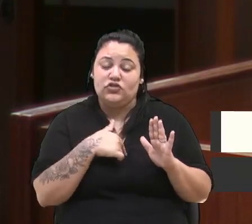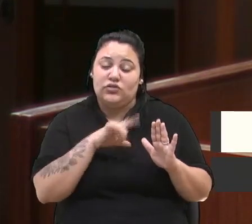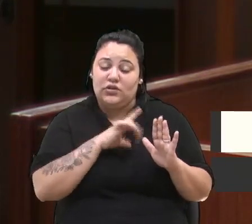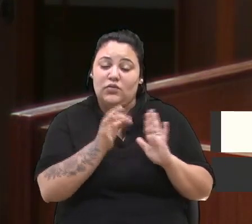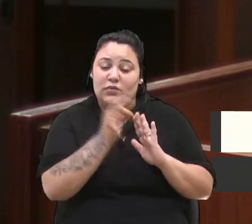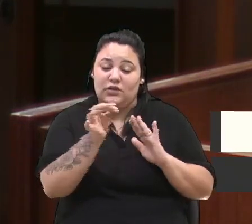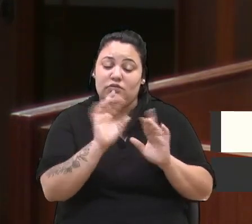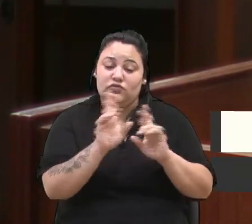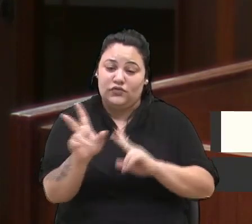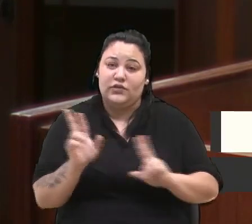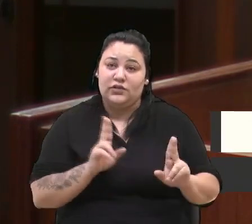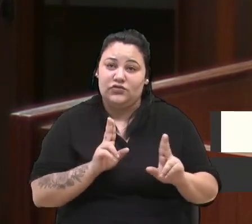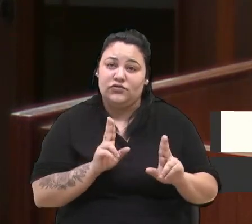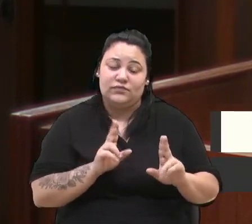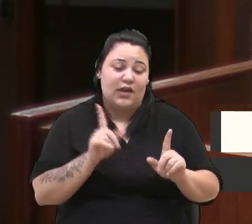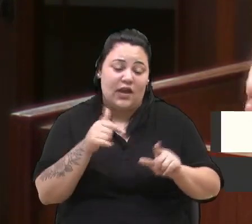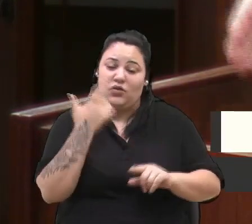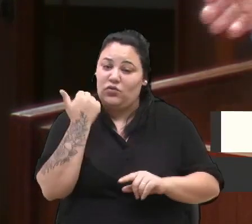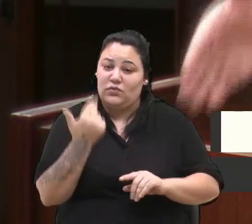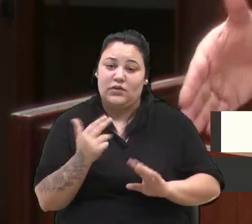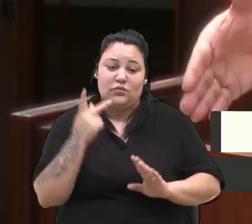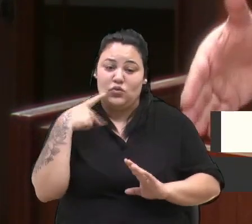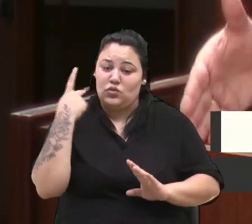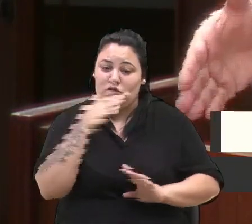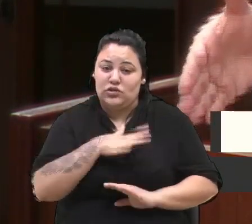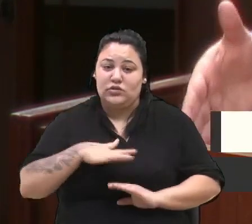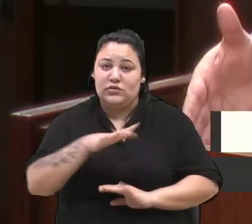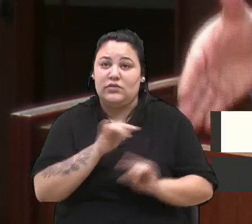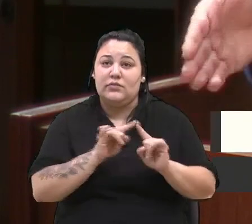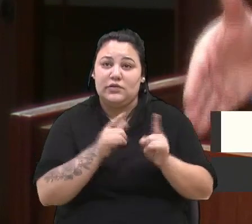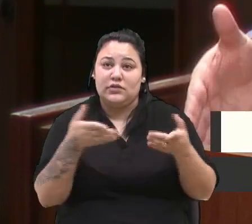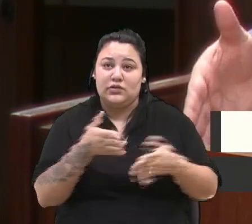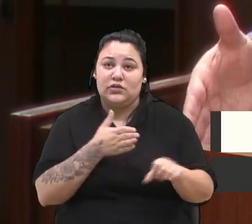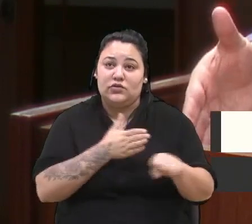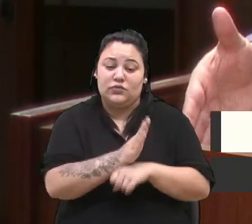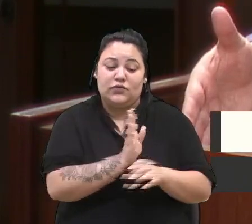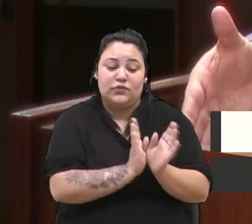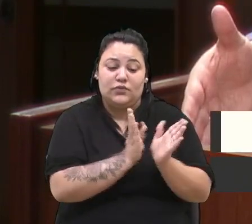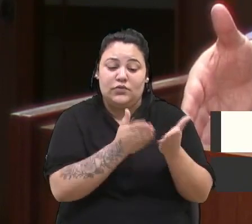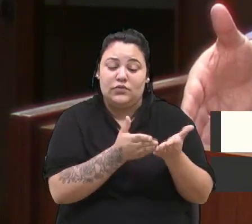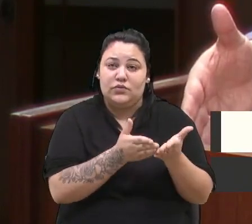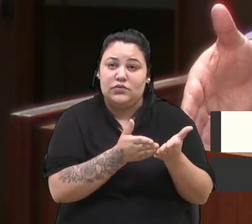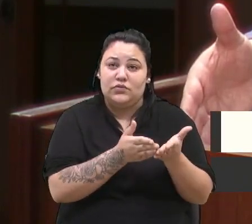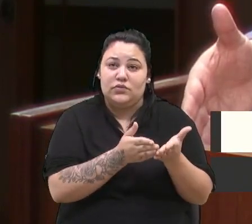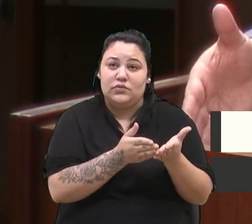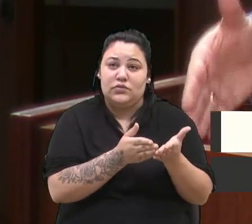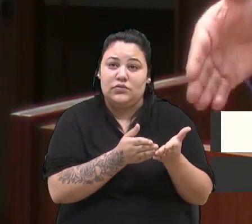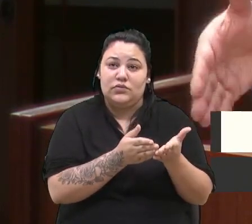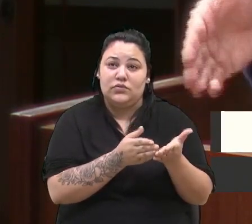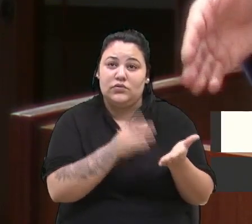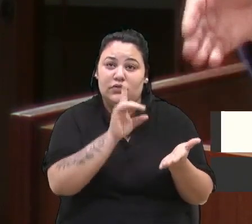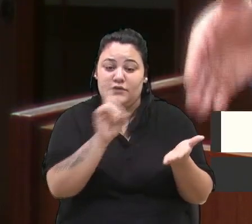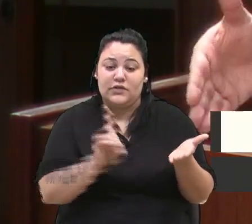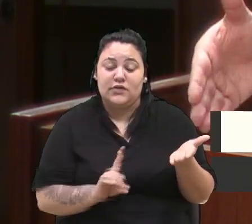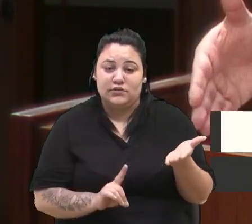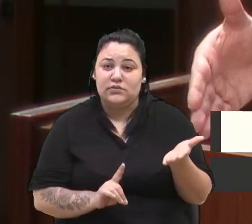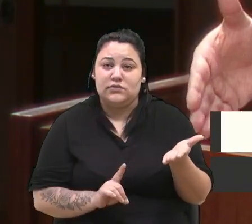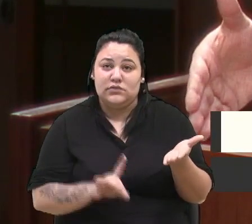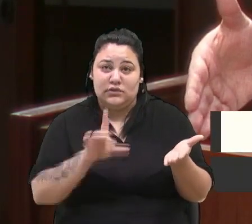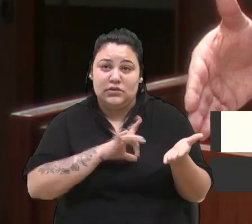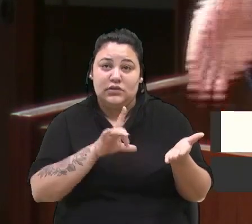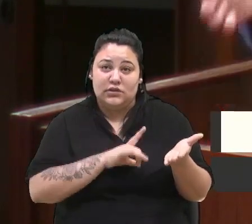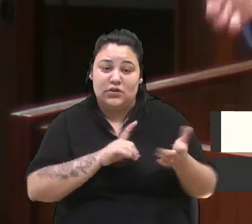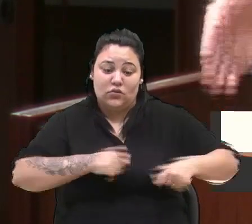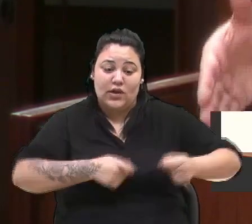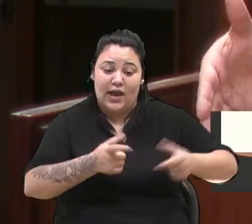isso. Mas a gente acabou de aprovar, dentro dessa casa, uma comissão, né, que ela tem sim um custo para o